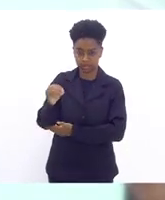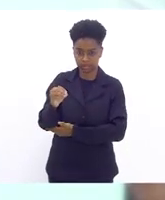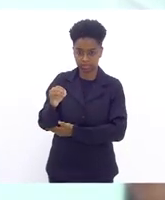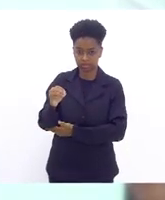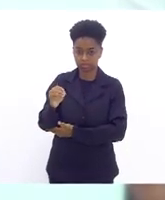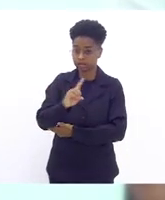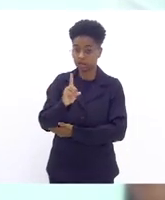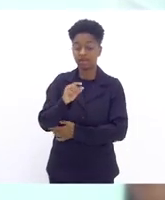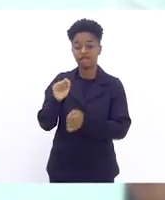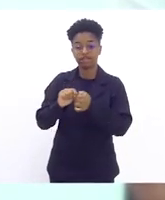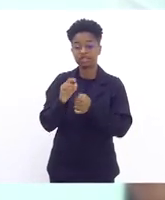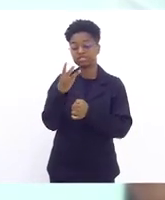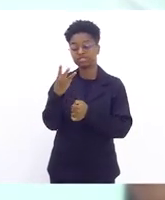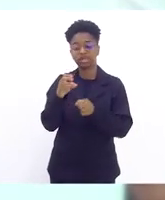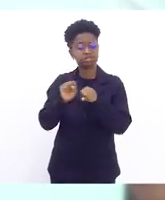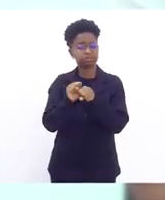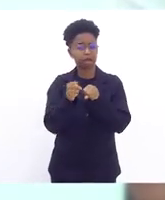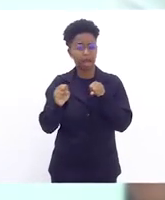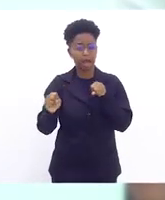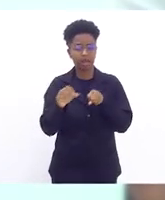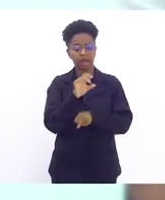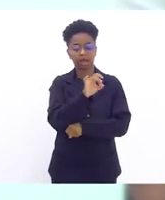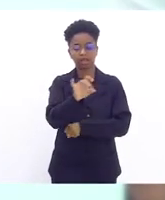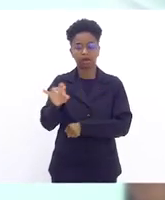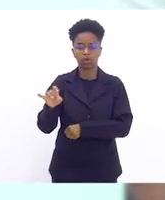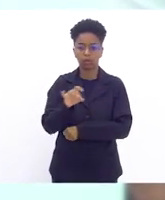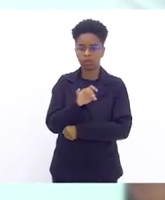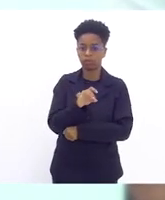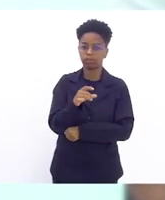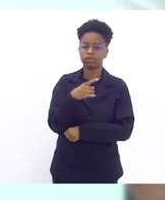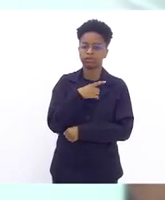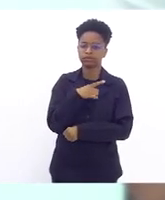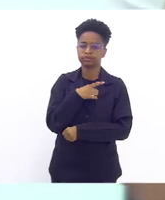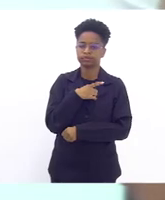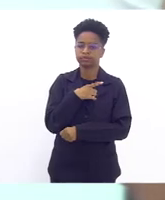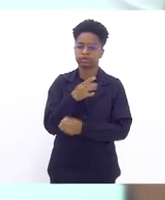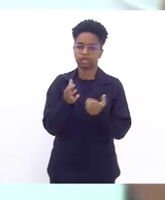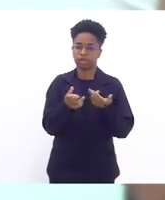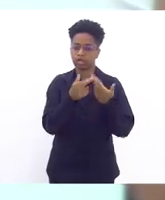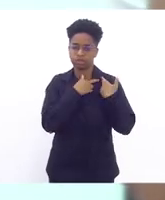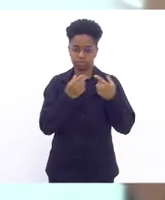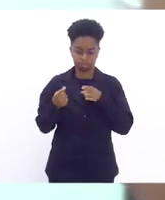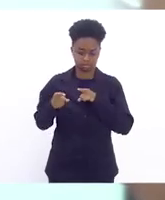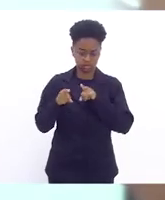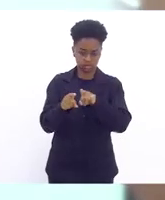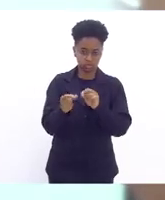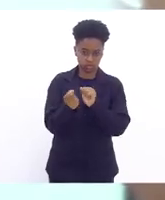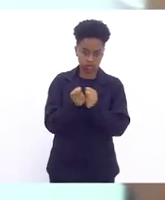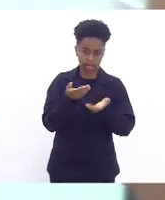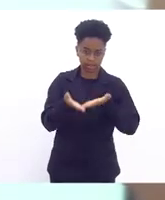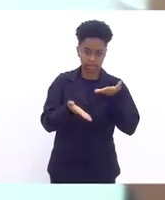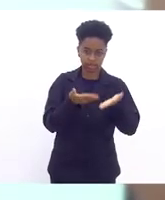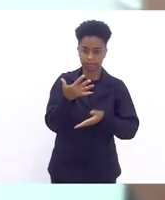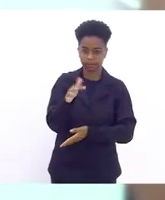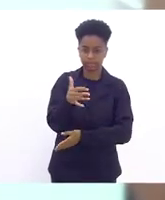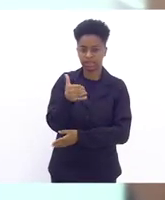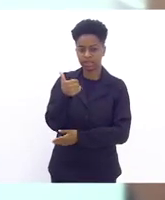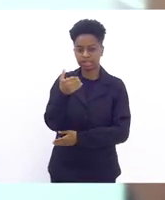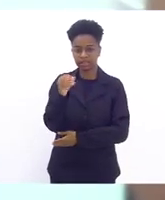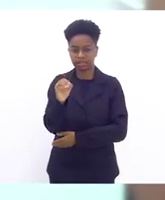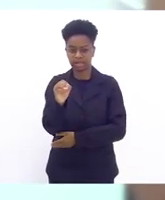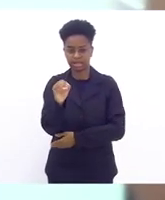três bases gigantescas e cada uma simultaneamente né Cada uma atendia por mês aí 10